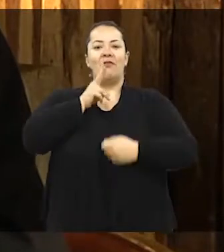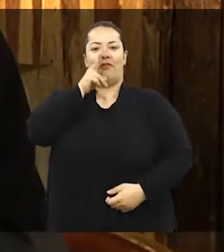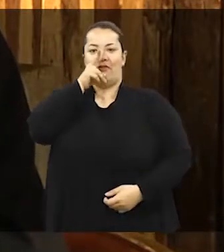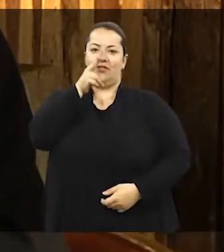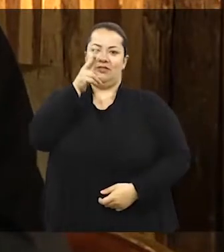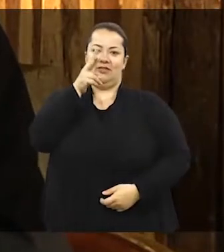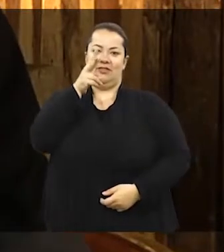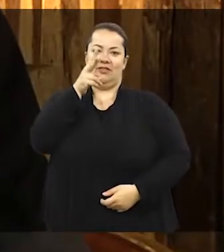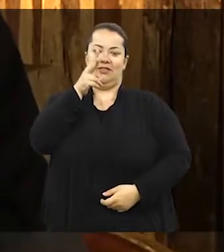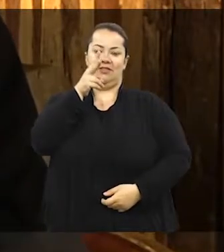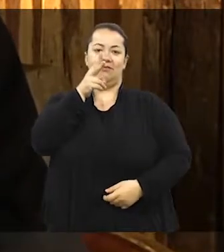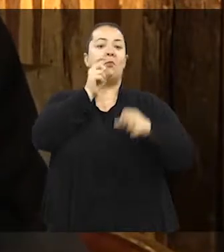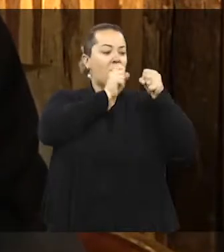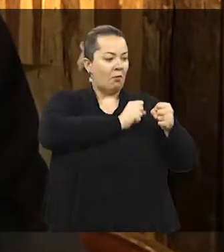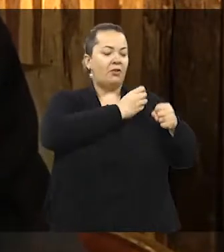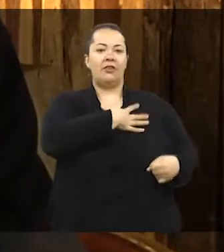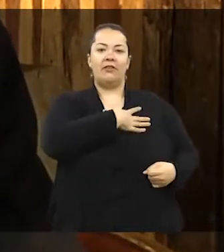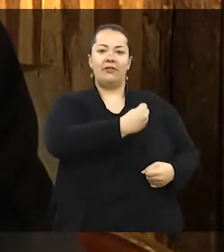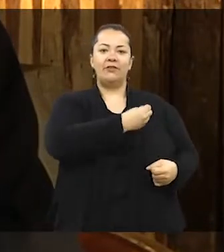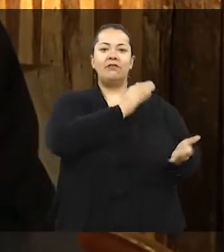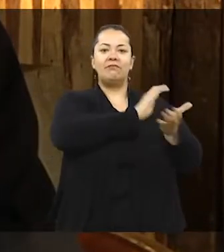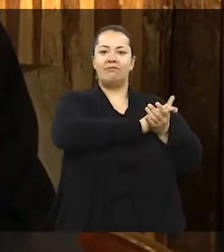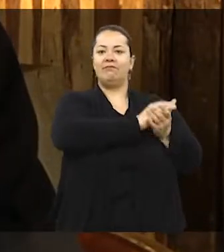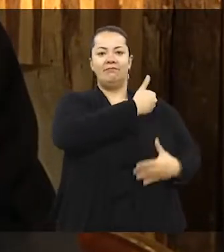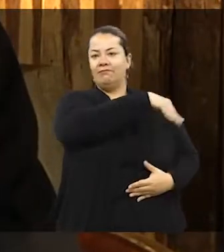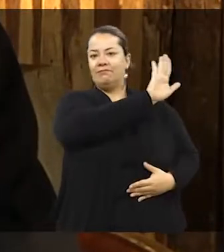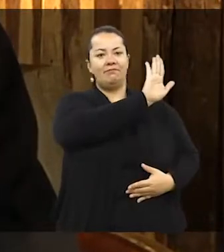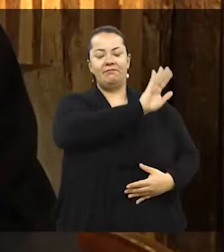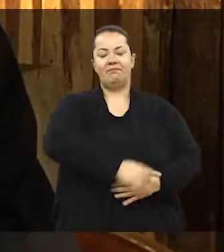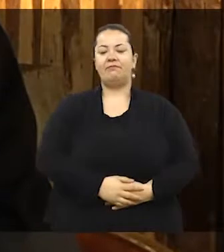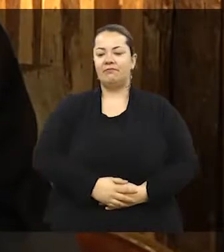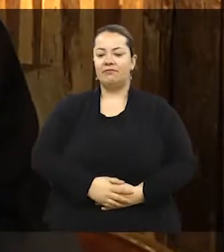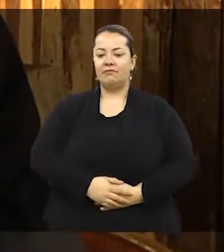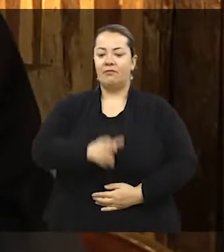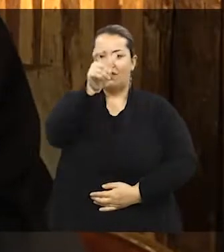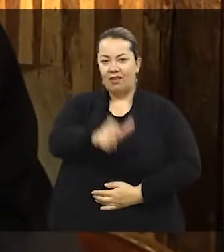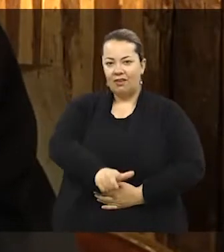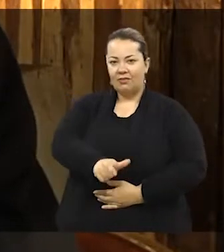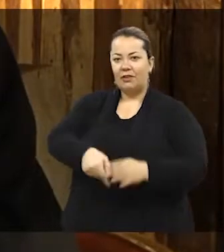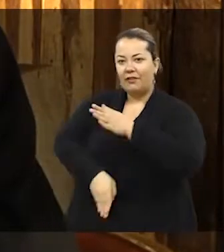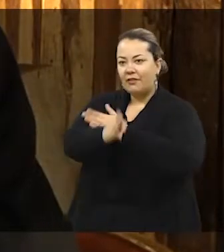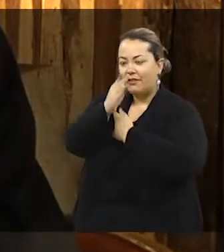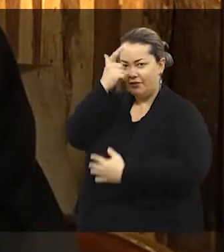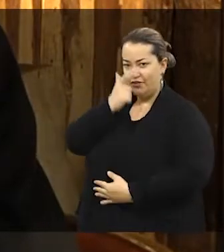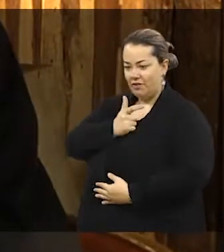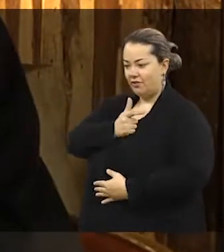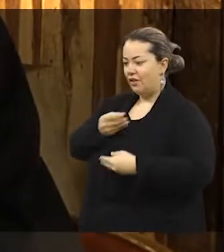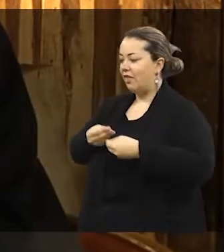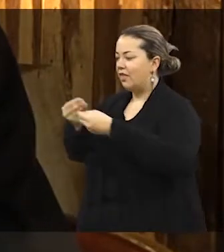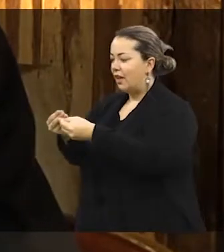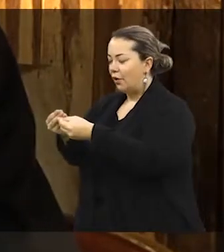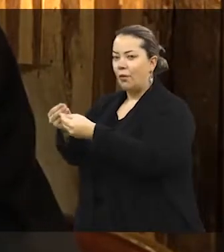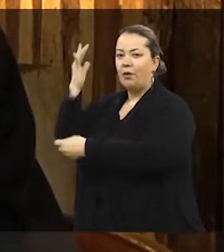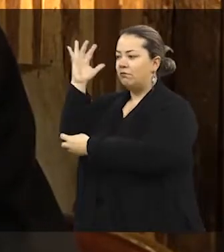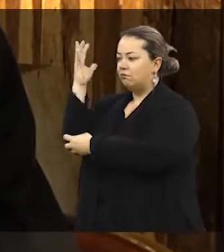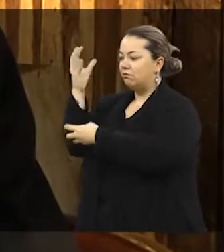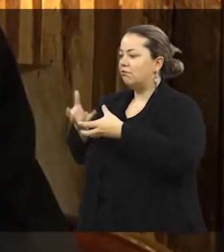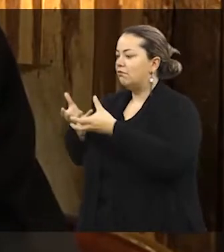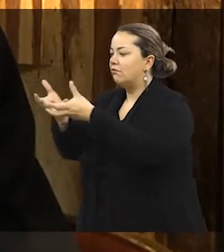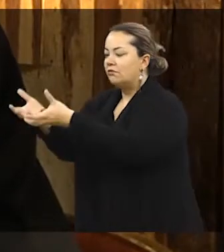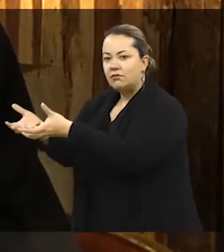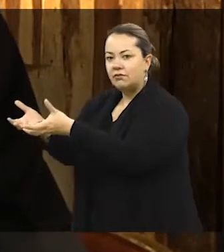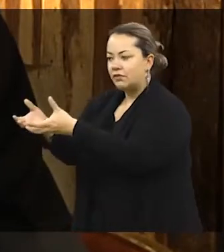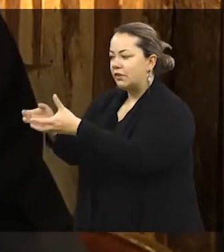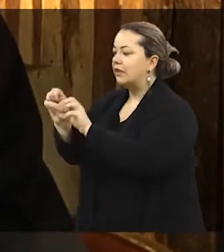se casar. Então, o viajante entregou ao índio ramos de uma planta e ensinou a